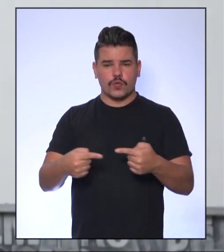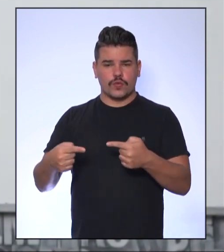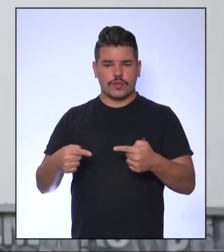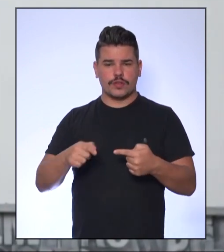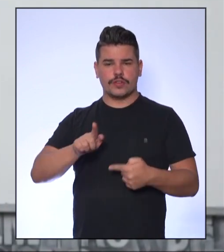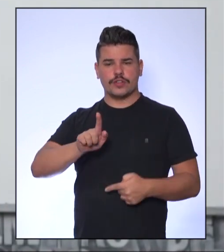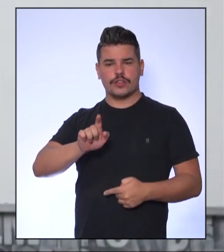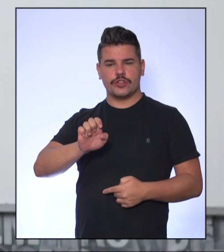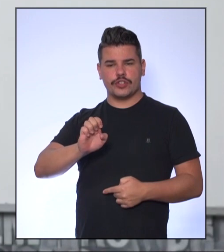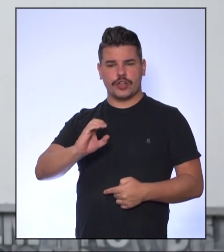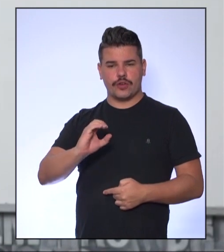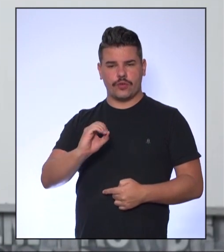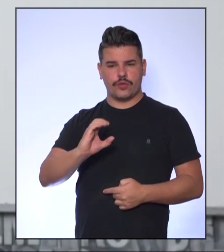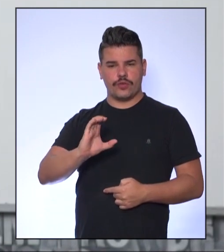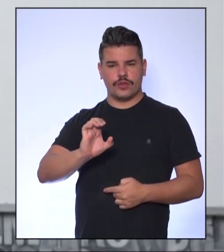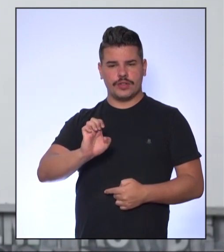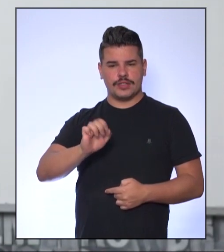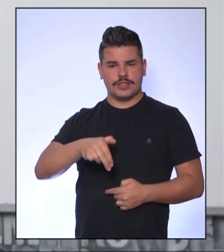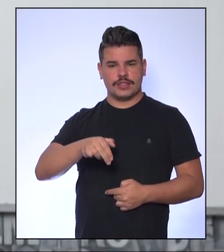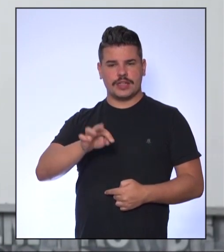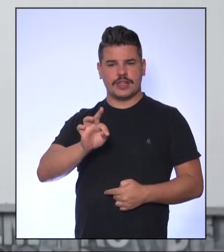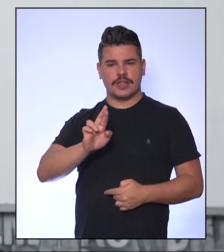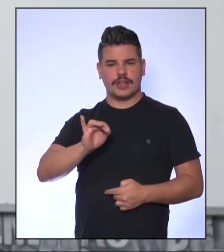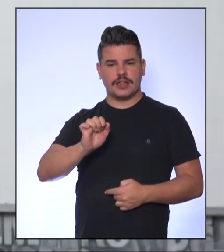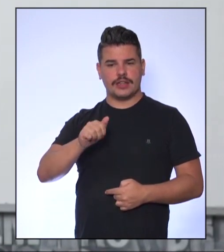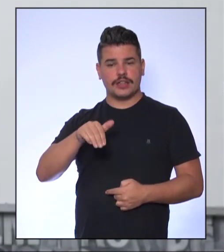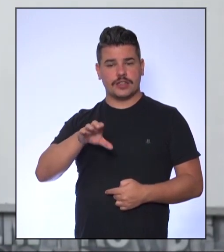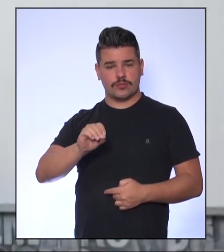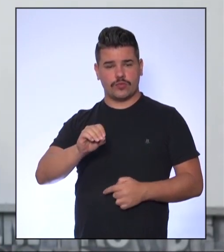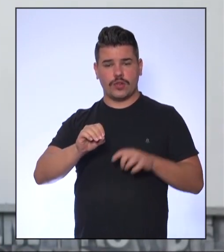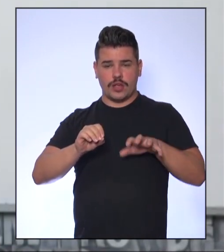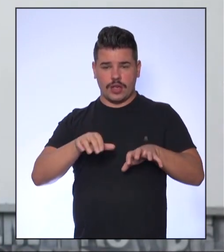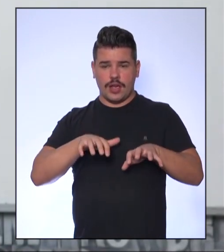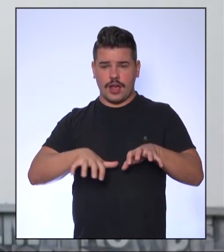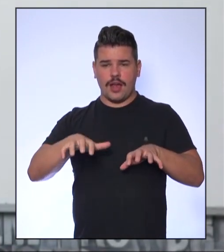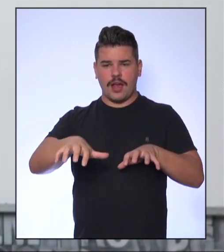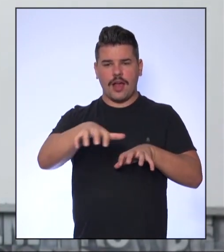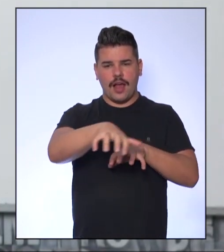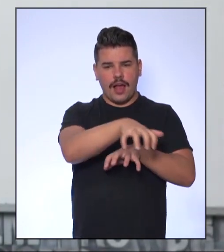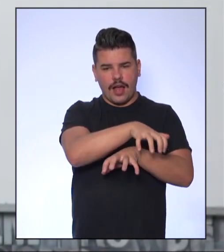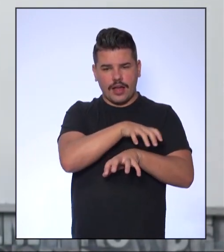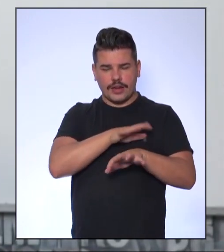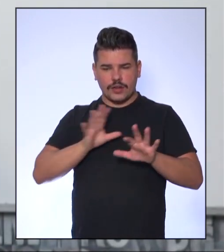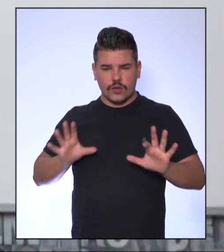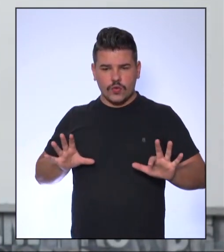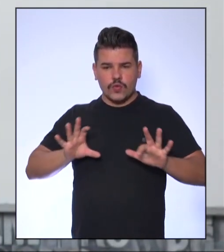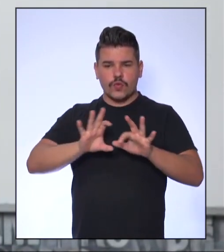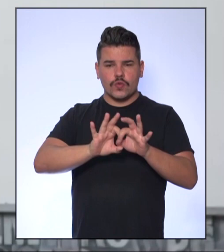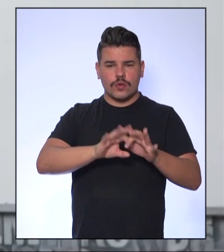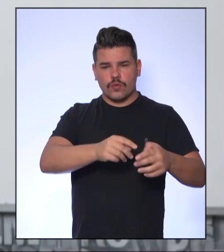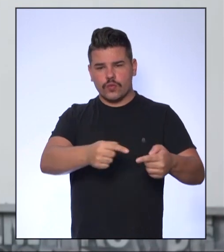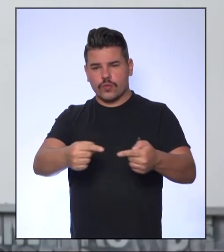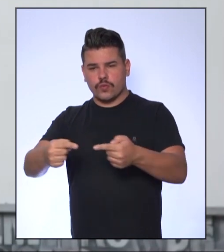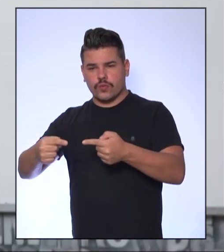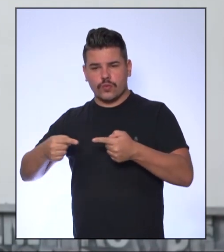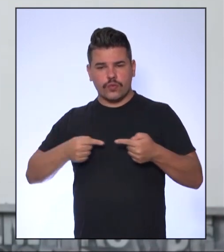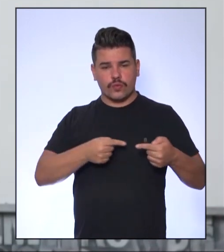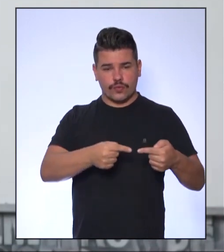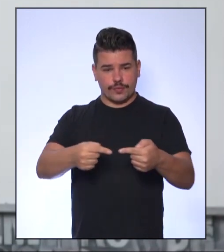geocentrismo. O geocentrismo coloca para a gente